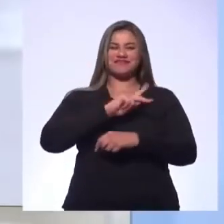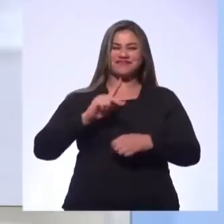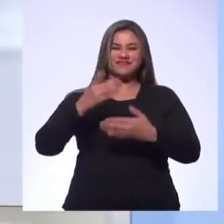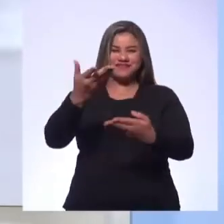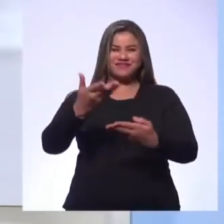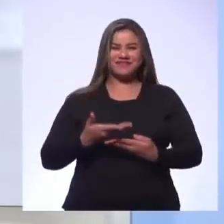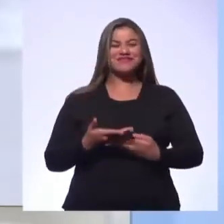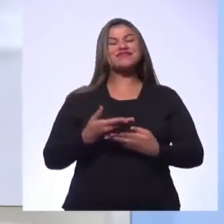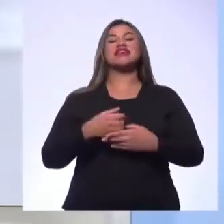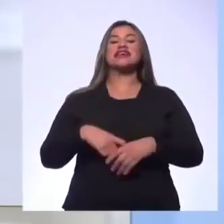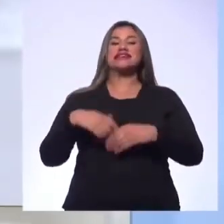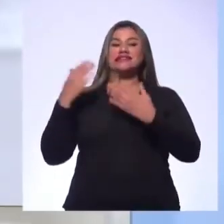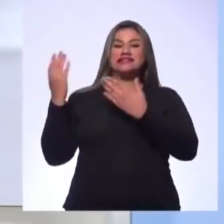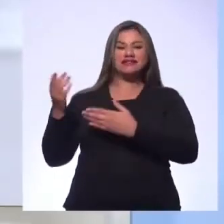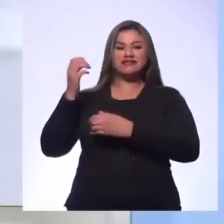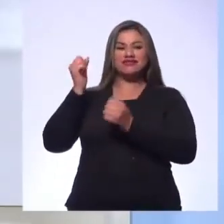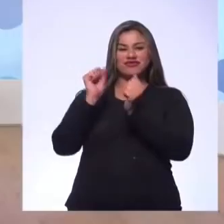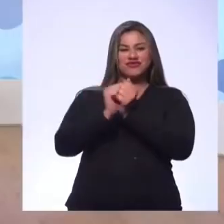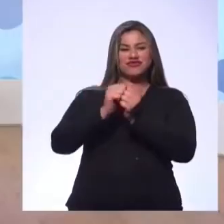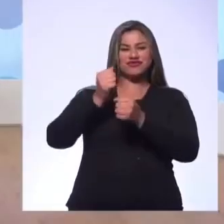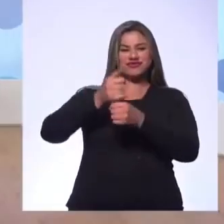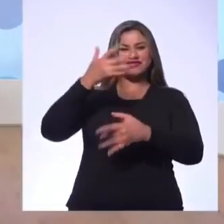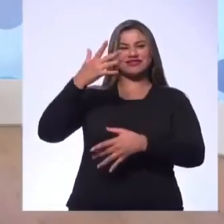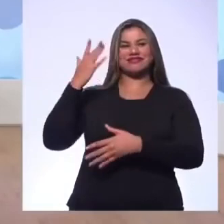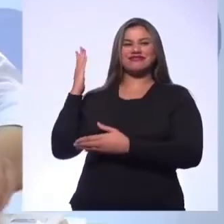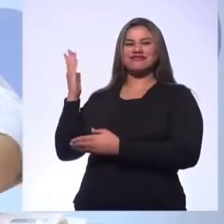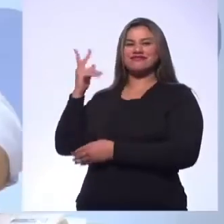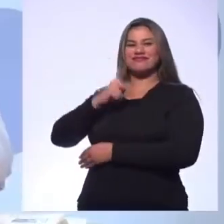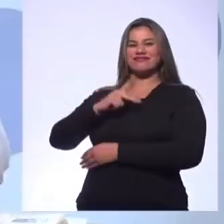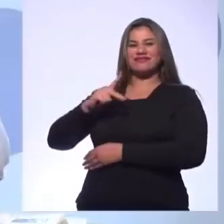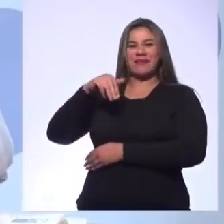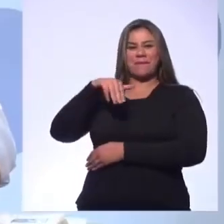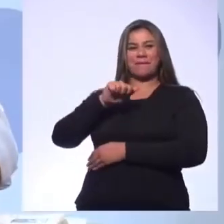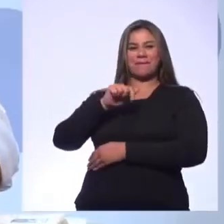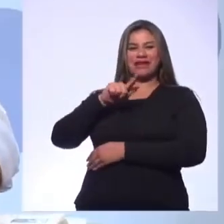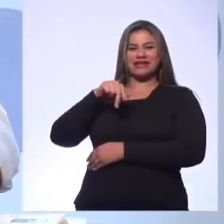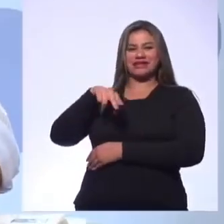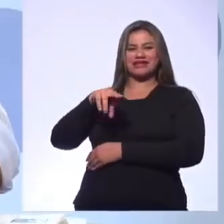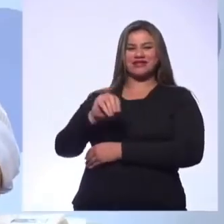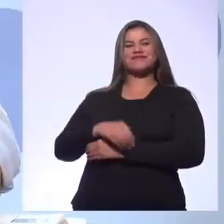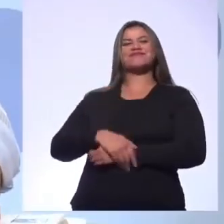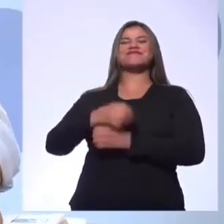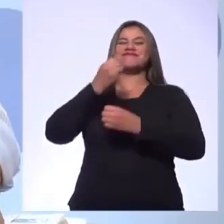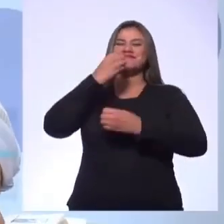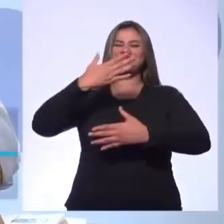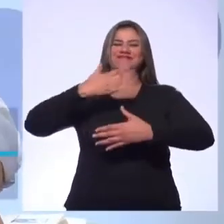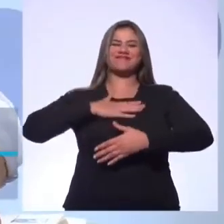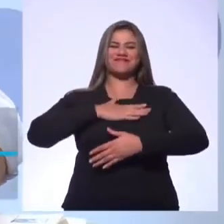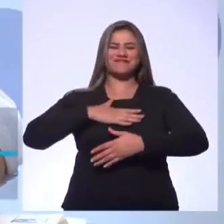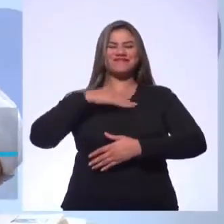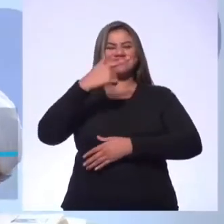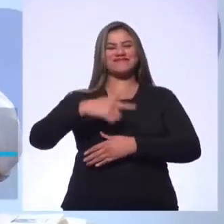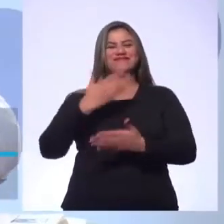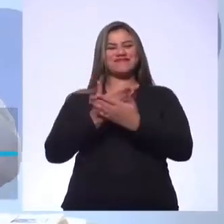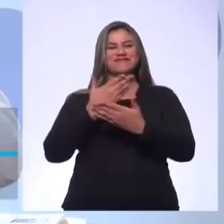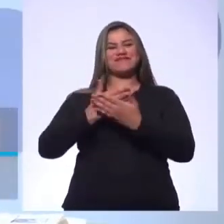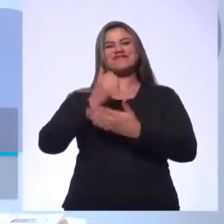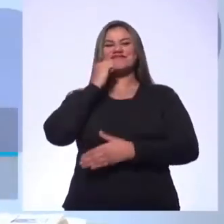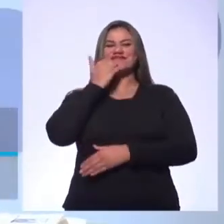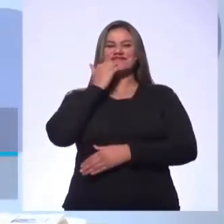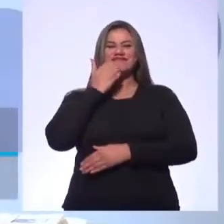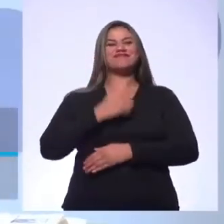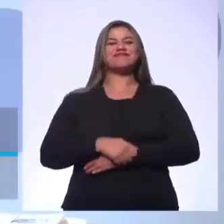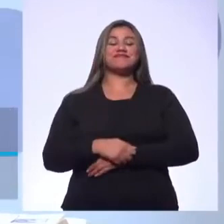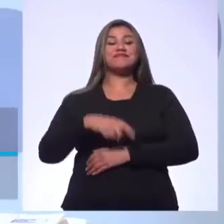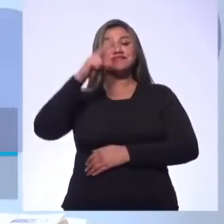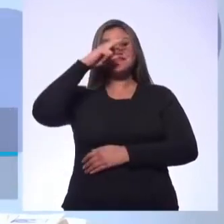com vocês aqui está o nosso querido professor Magno. É um prazer aí estar com vocês aí novamente em mais uma aula de ciências. Sempre